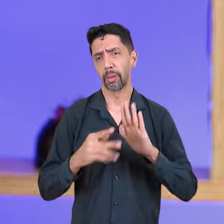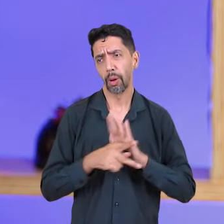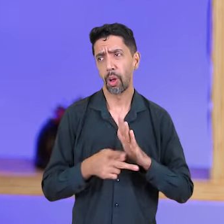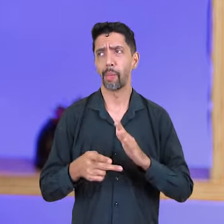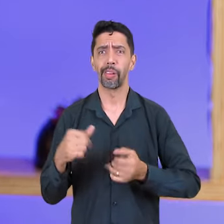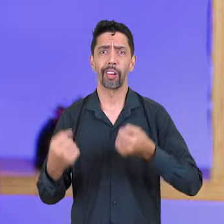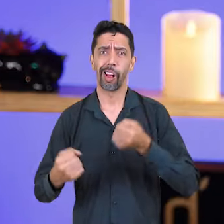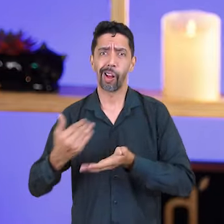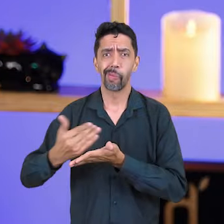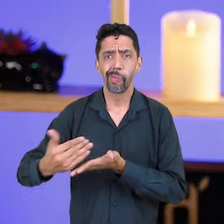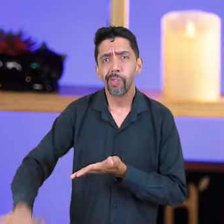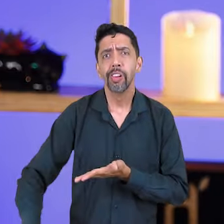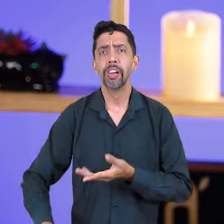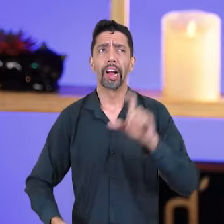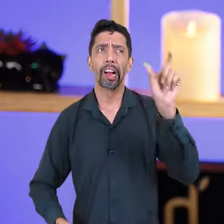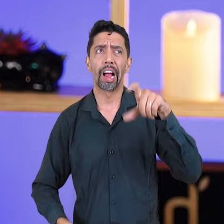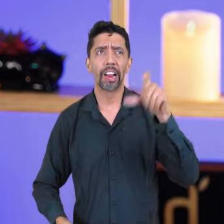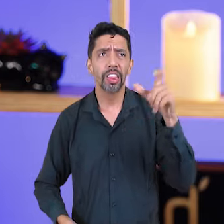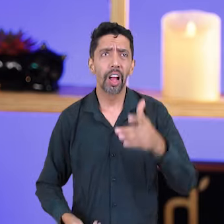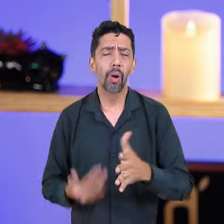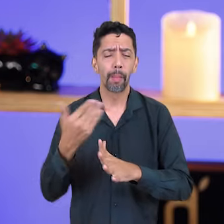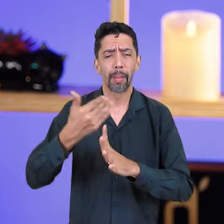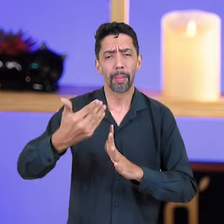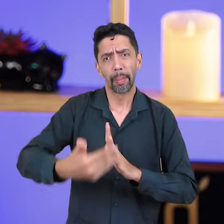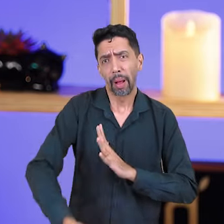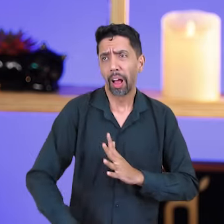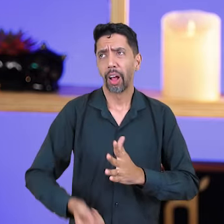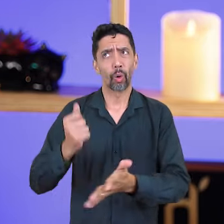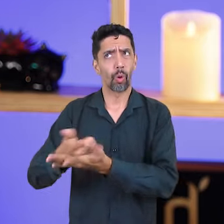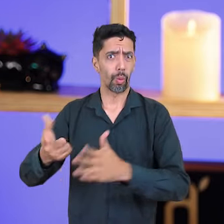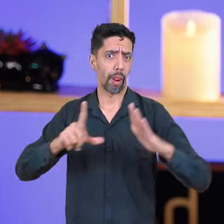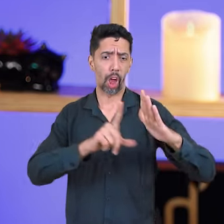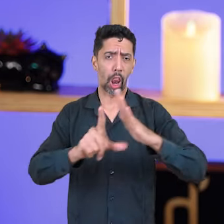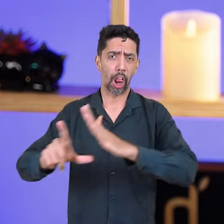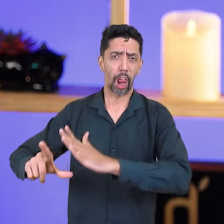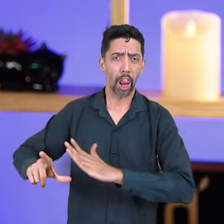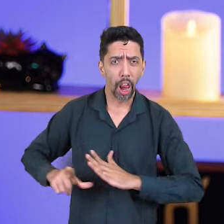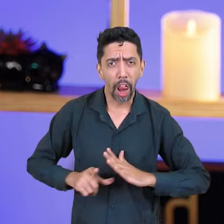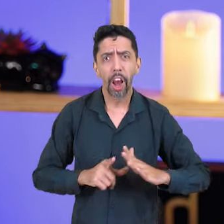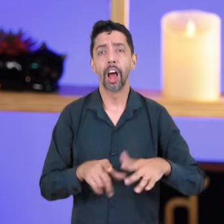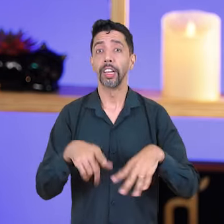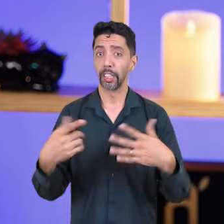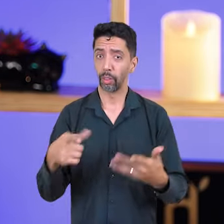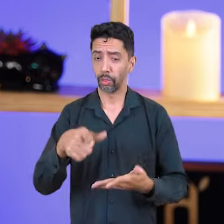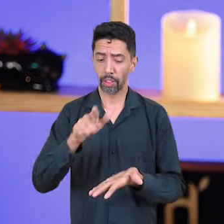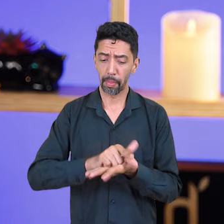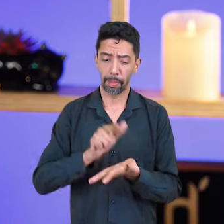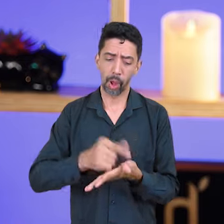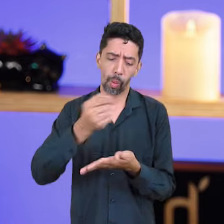várias parcelas. Então eu vou somar e eu vou anotar todas essas prestações no dia que